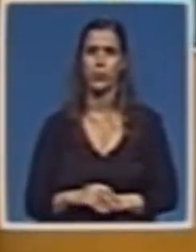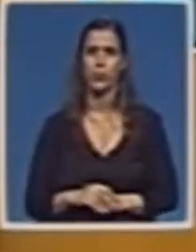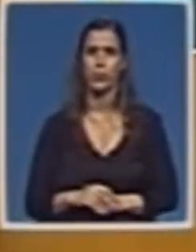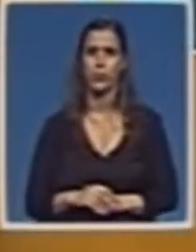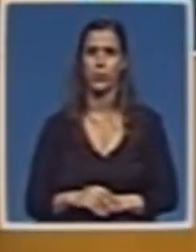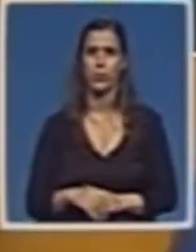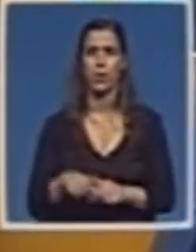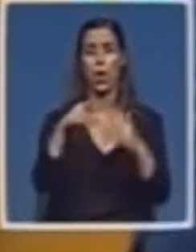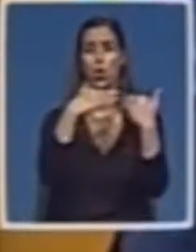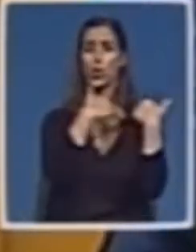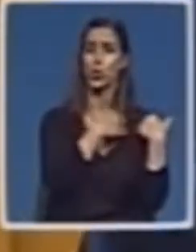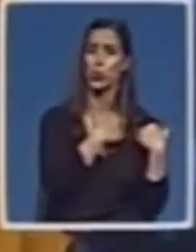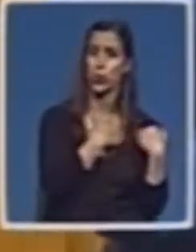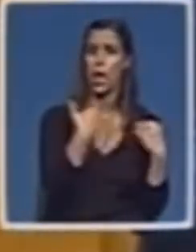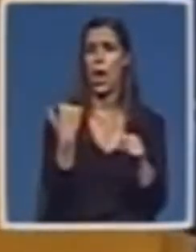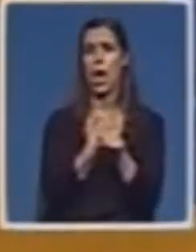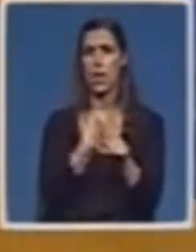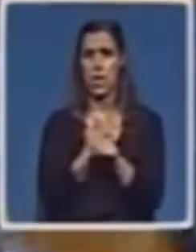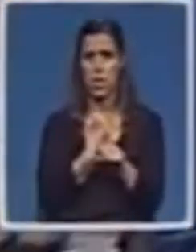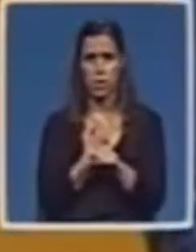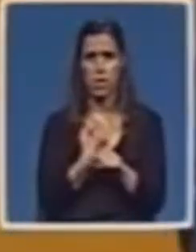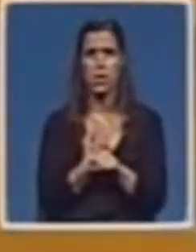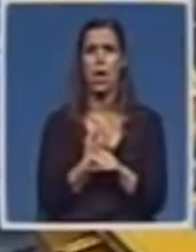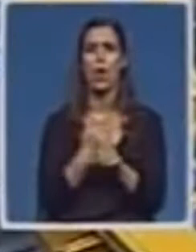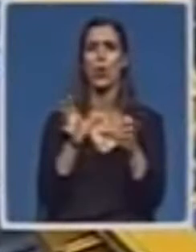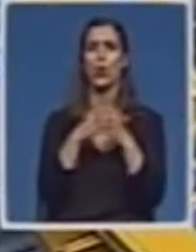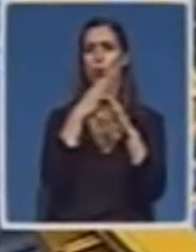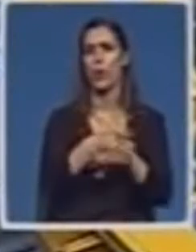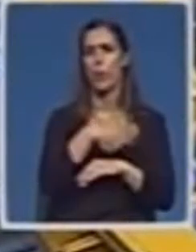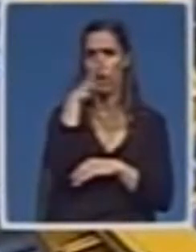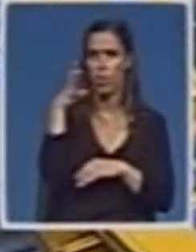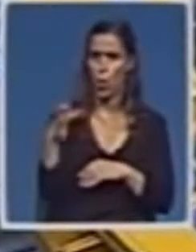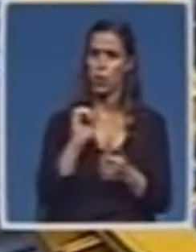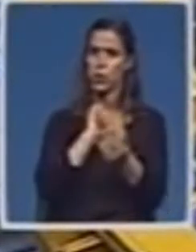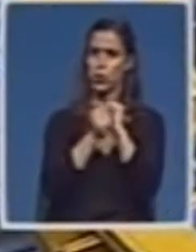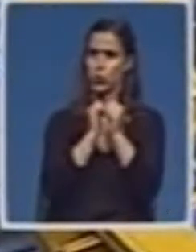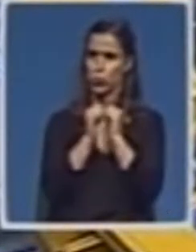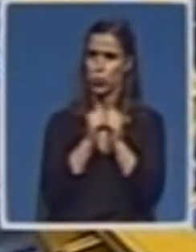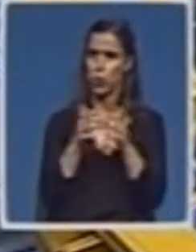É responsável, é uma atividade regulada, o Clube Naval da Horta, hoje uma instituição desportiva